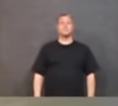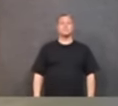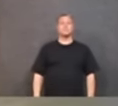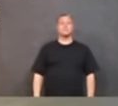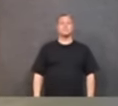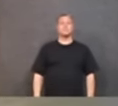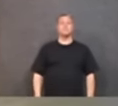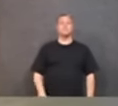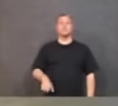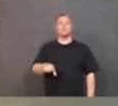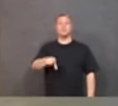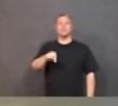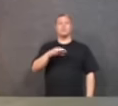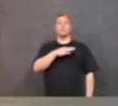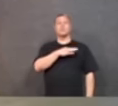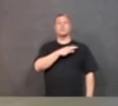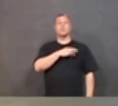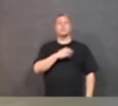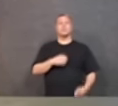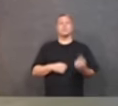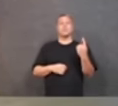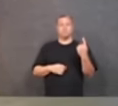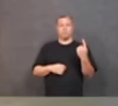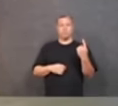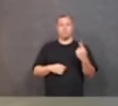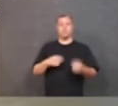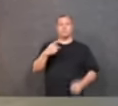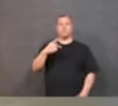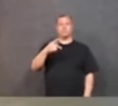Então, o candidato 1 é o professor Pedro Froze.